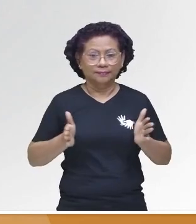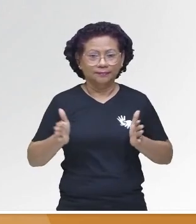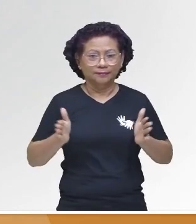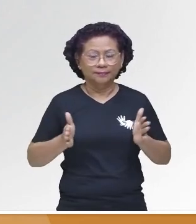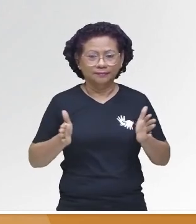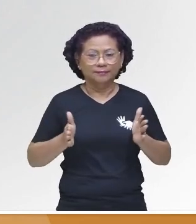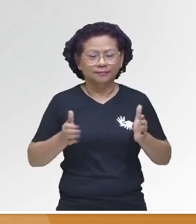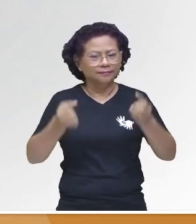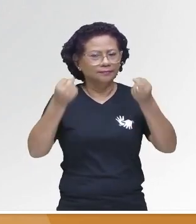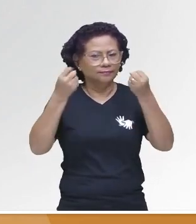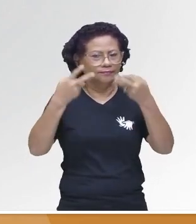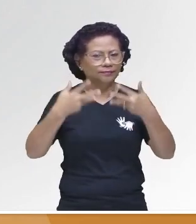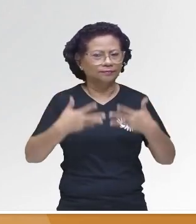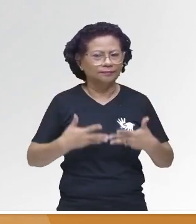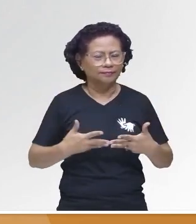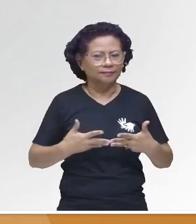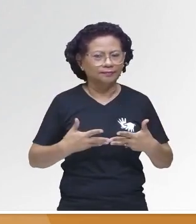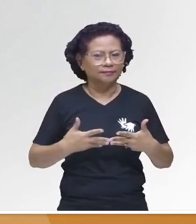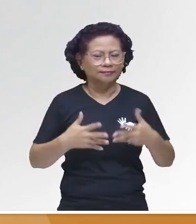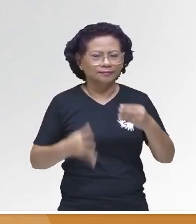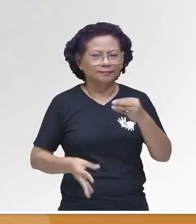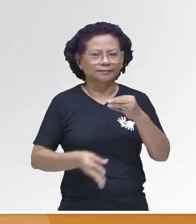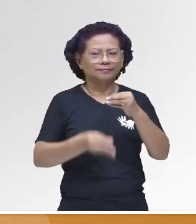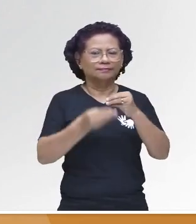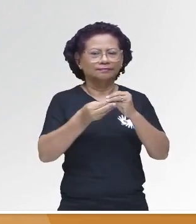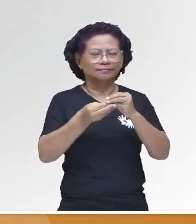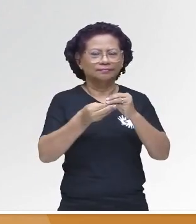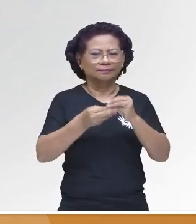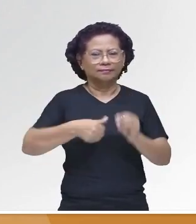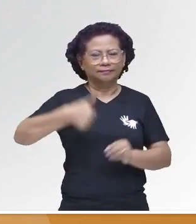expliquei para os senhores agora, ele complementa o primeiro